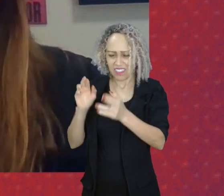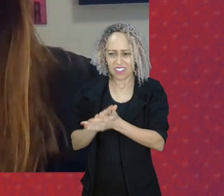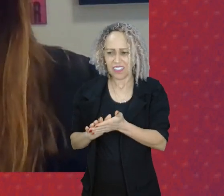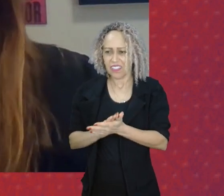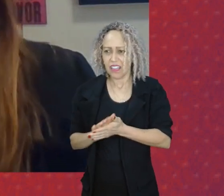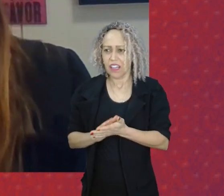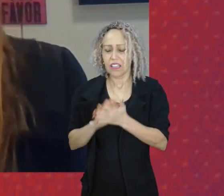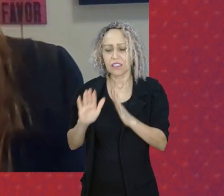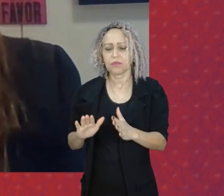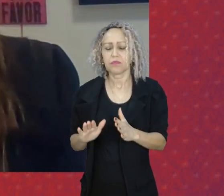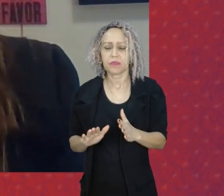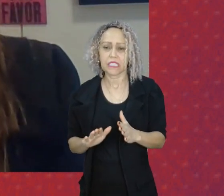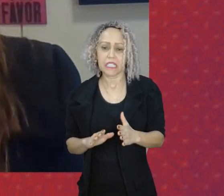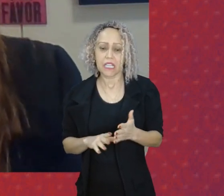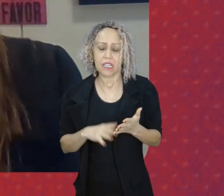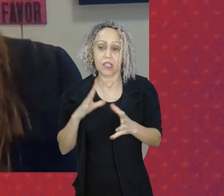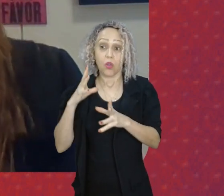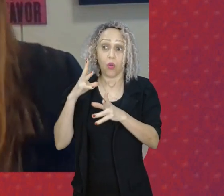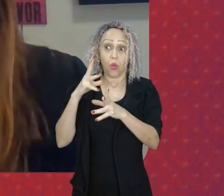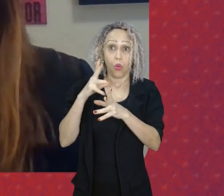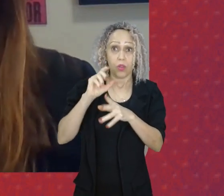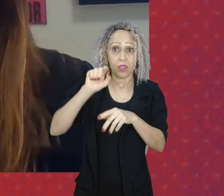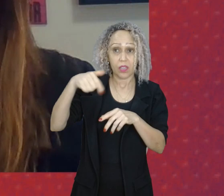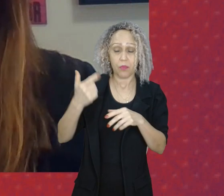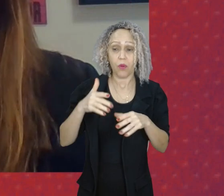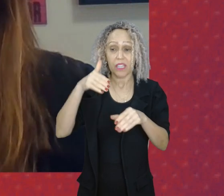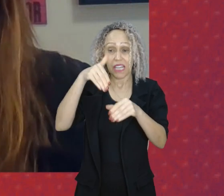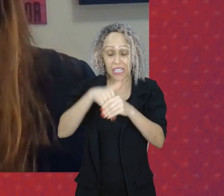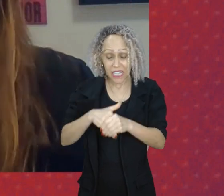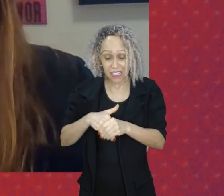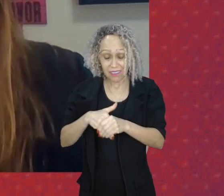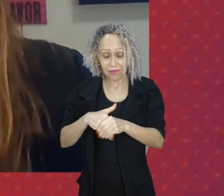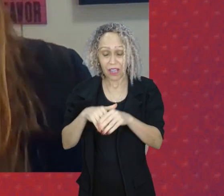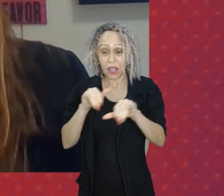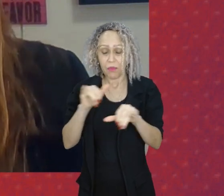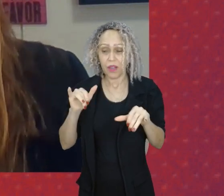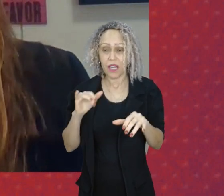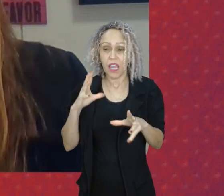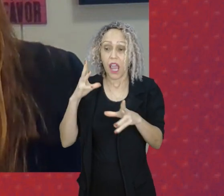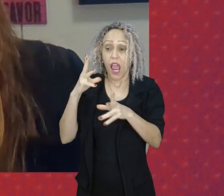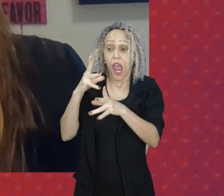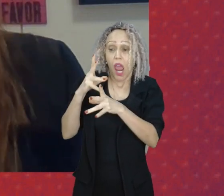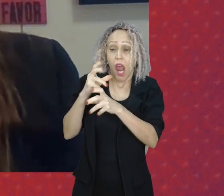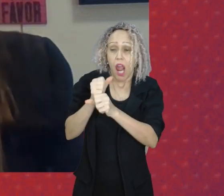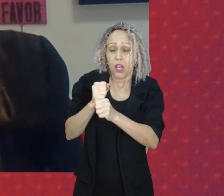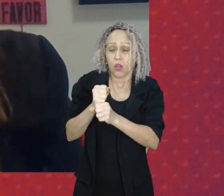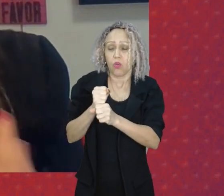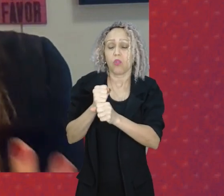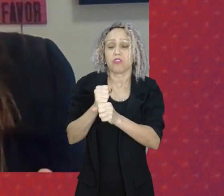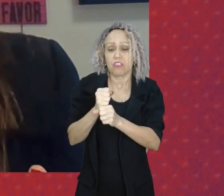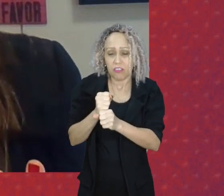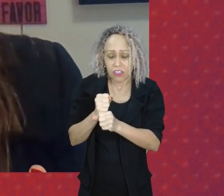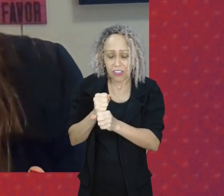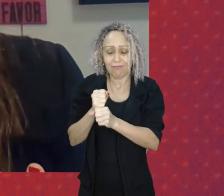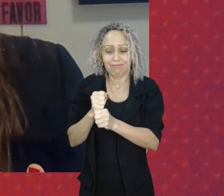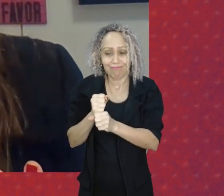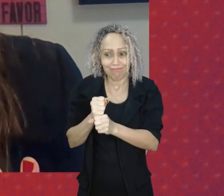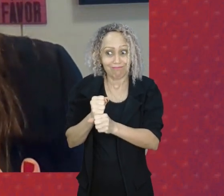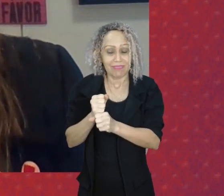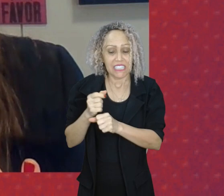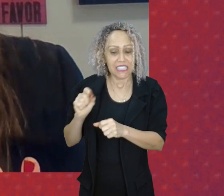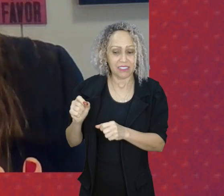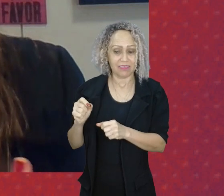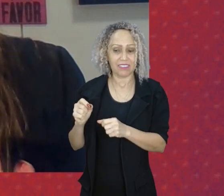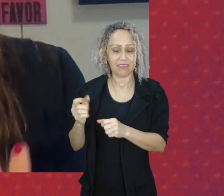Justiça Eleitoral, eles têm recebido multas, e aí, por conta disso, o que aconteceu? Recentemente, já tinha tido uma lei de anistia